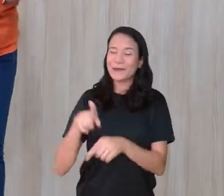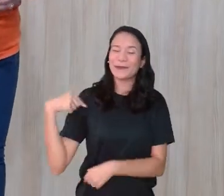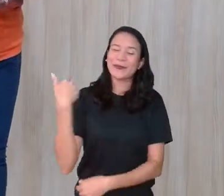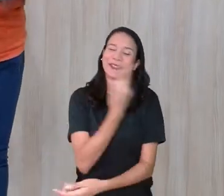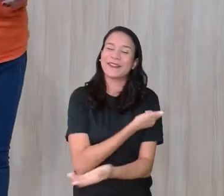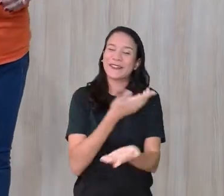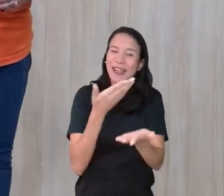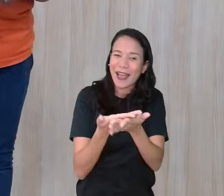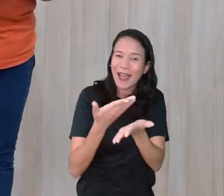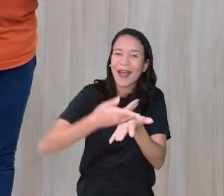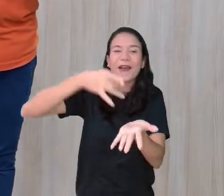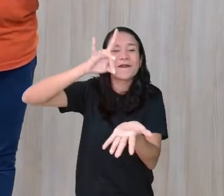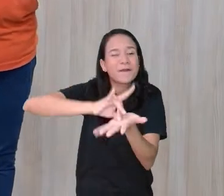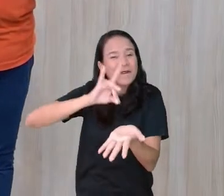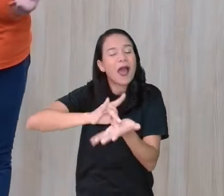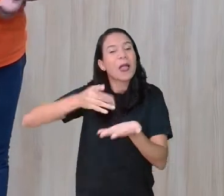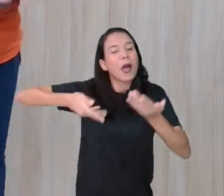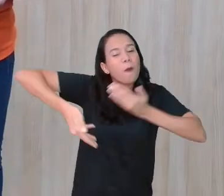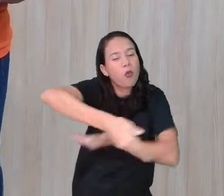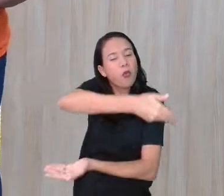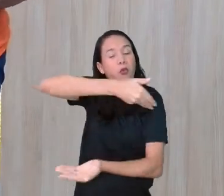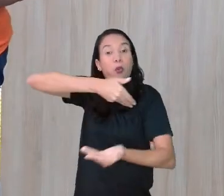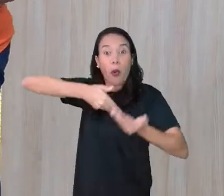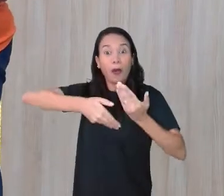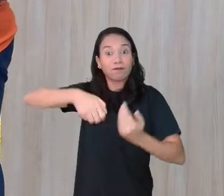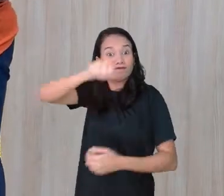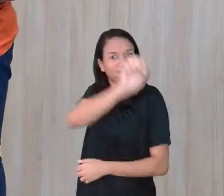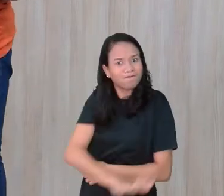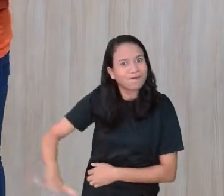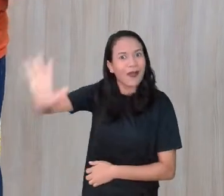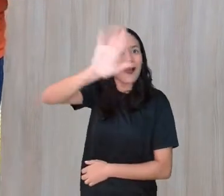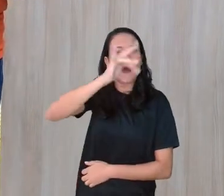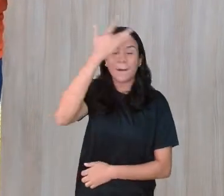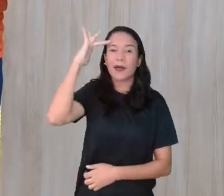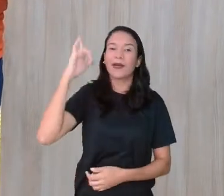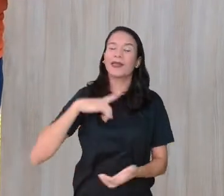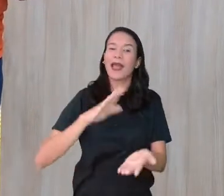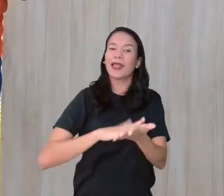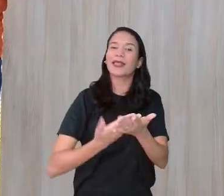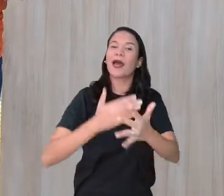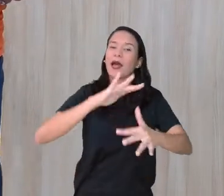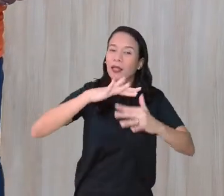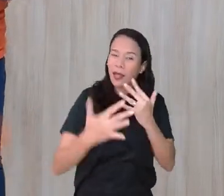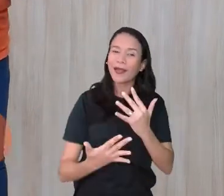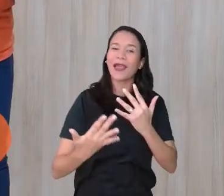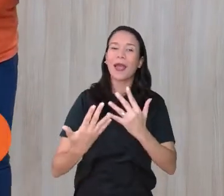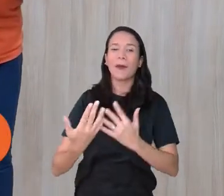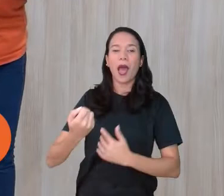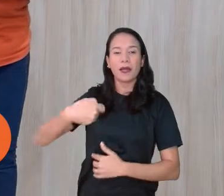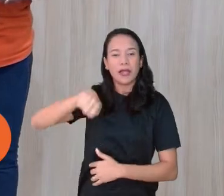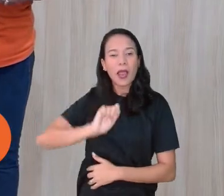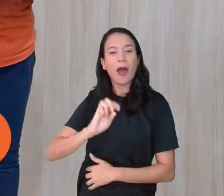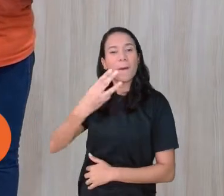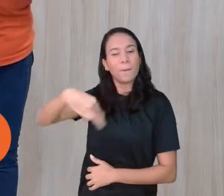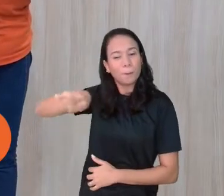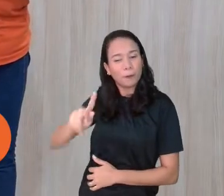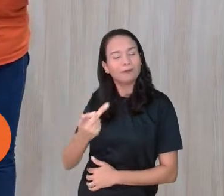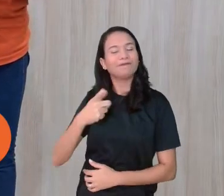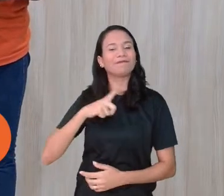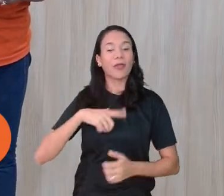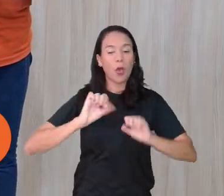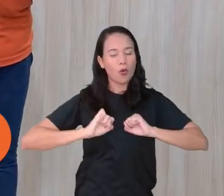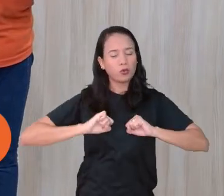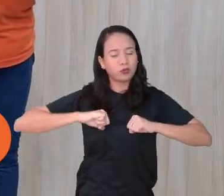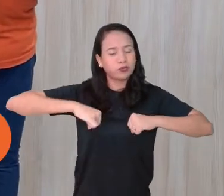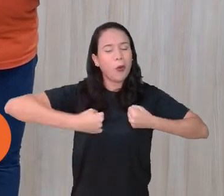aula ela seja muito mais abrangente, nós contamos aí com a intérprete Helena, né? Que cada vez mais aí se